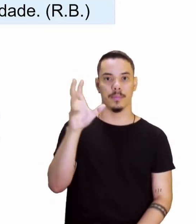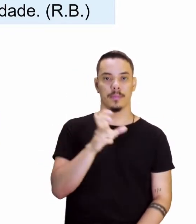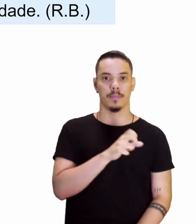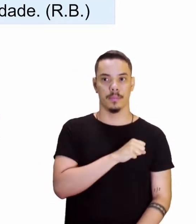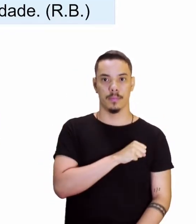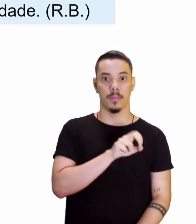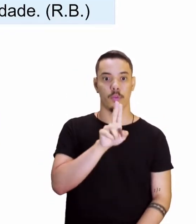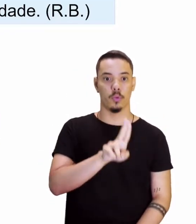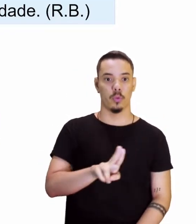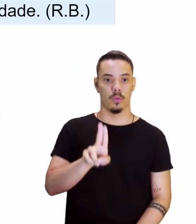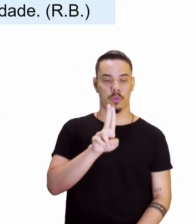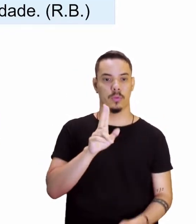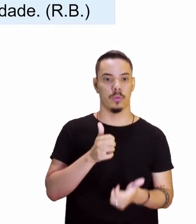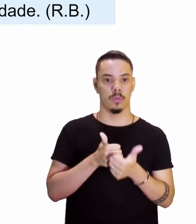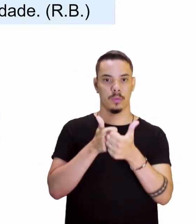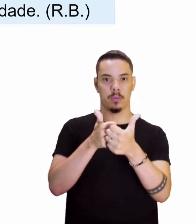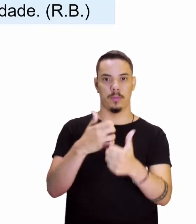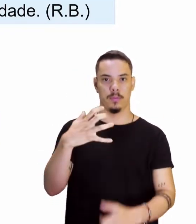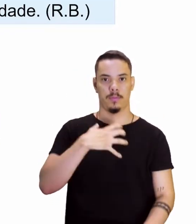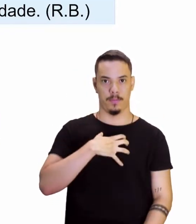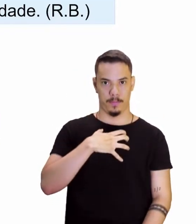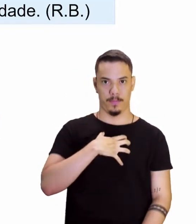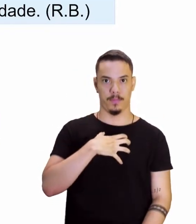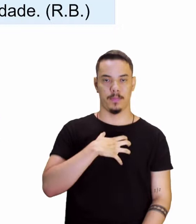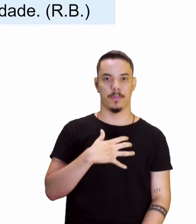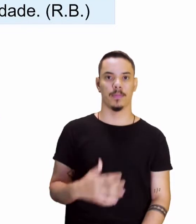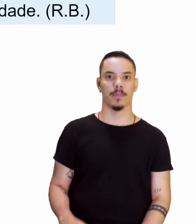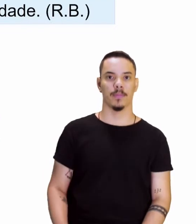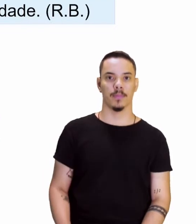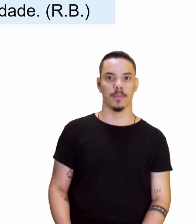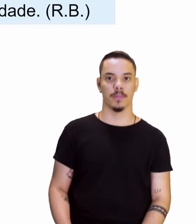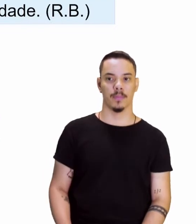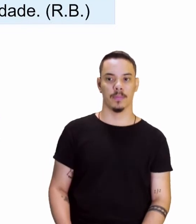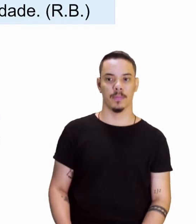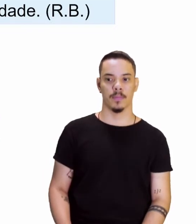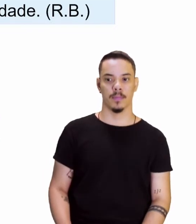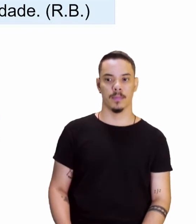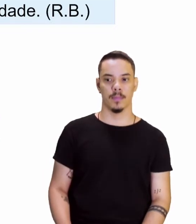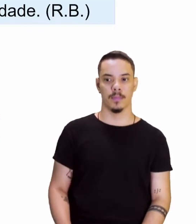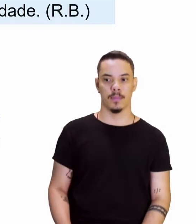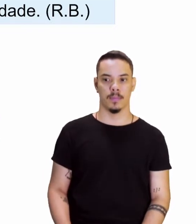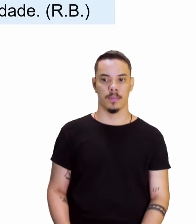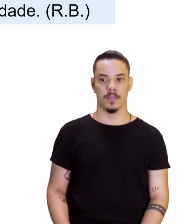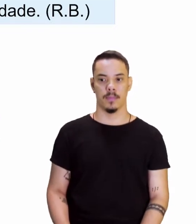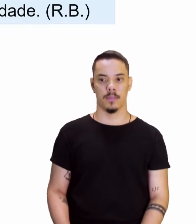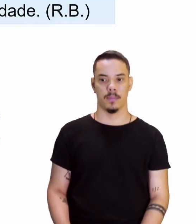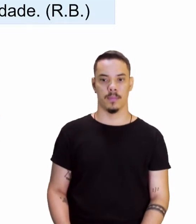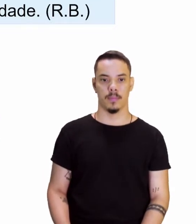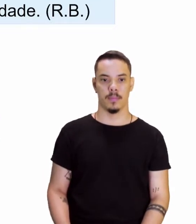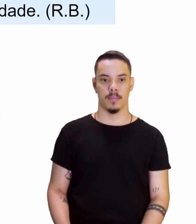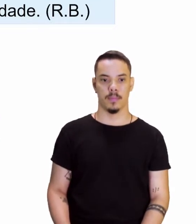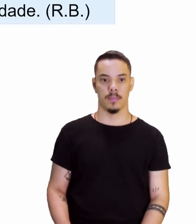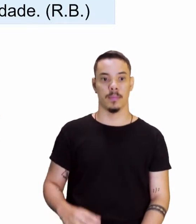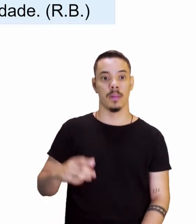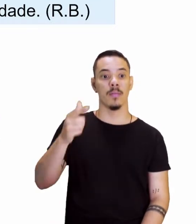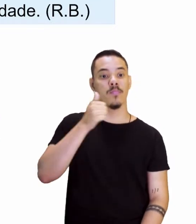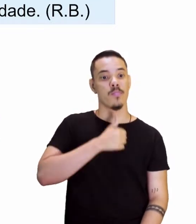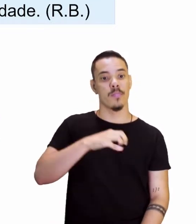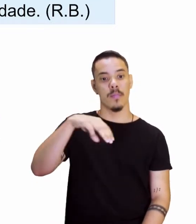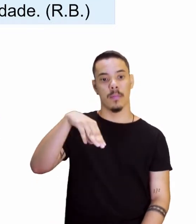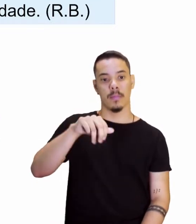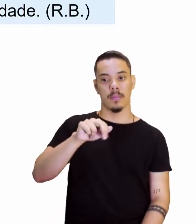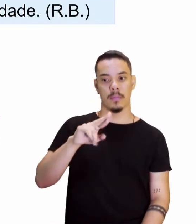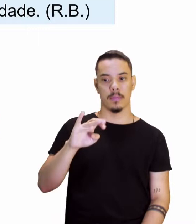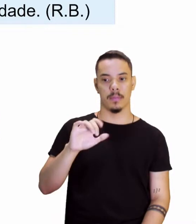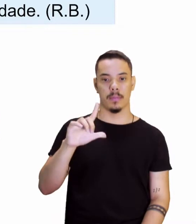o uso, conforme o sentido. Marcela morria de amores pelo Xavier.